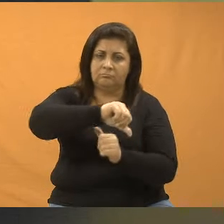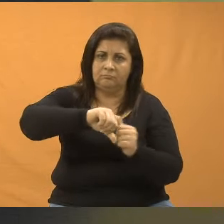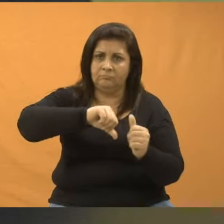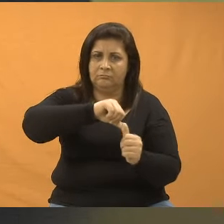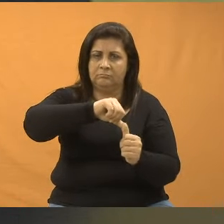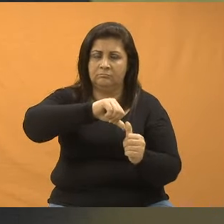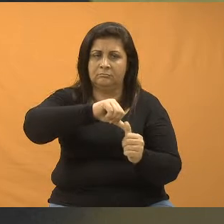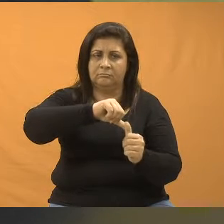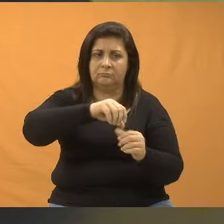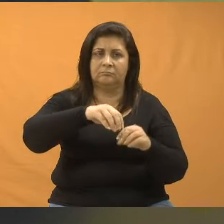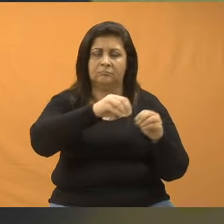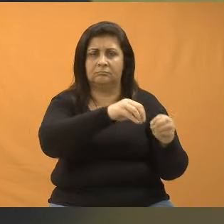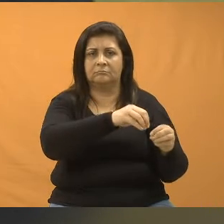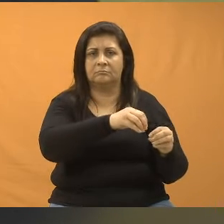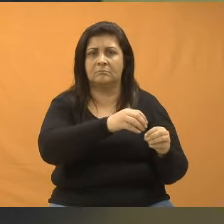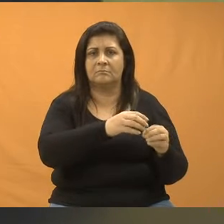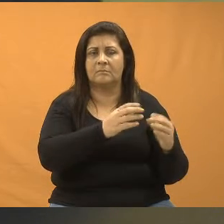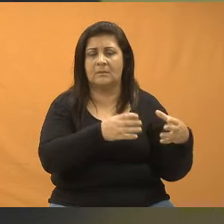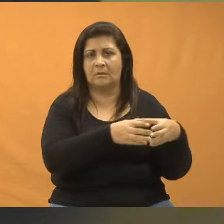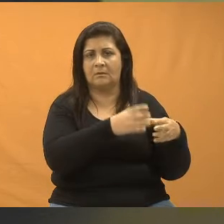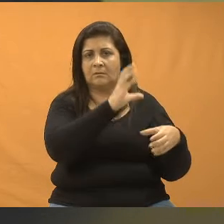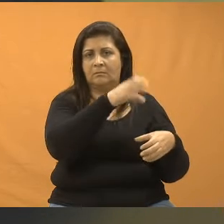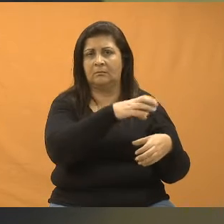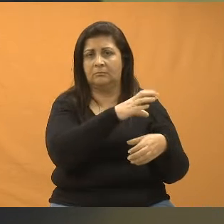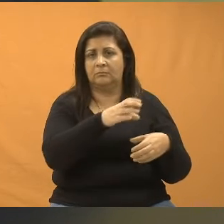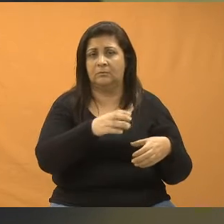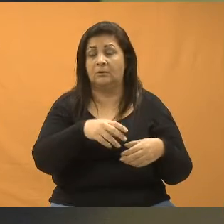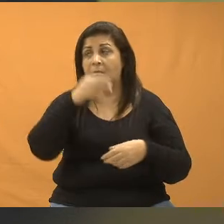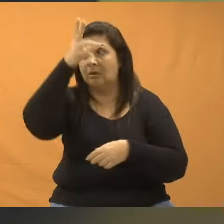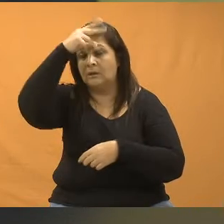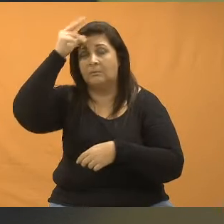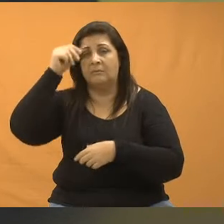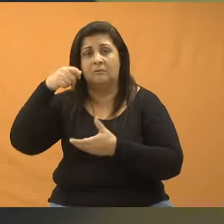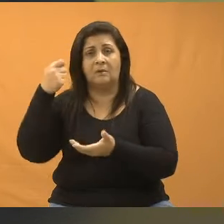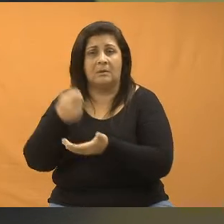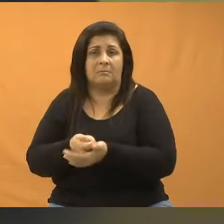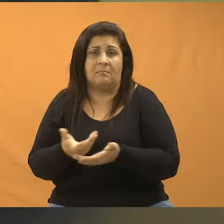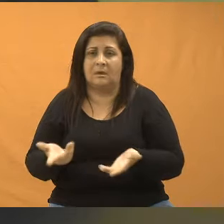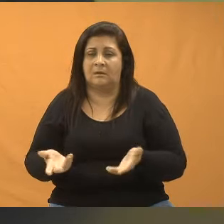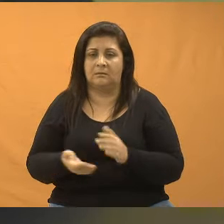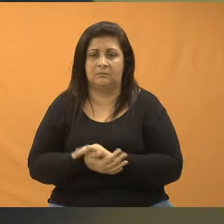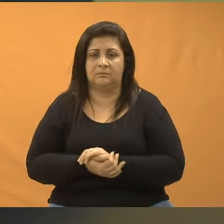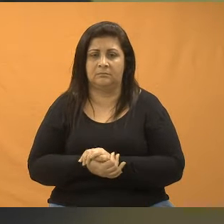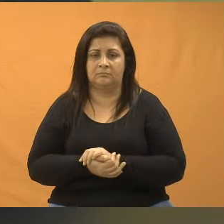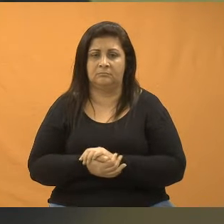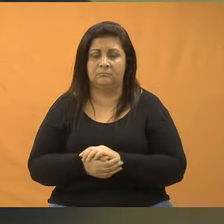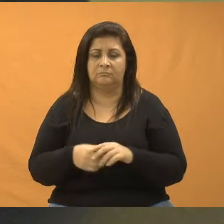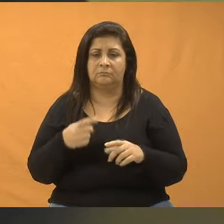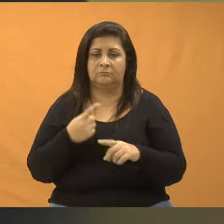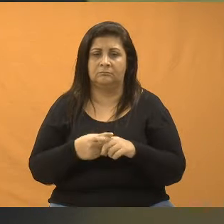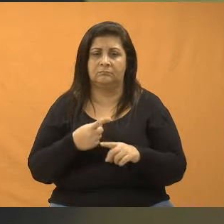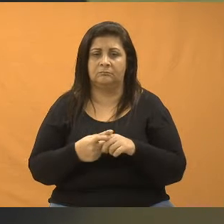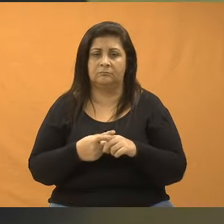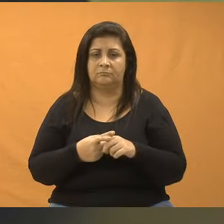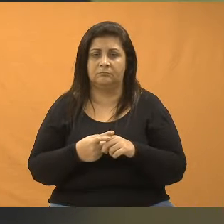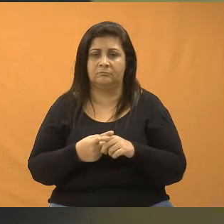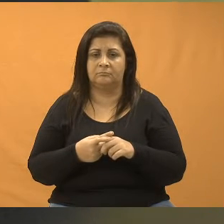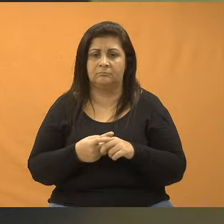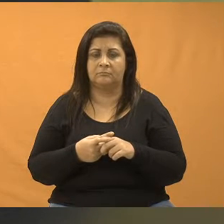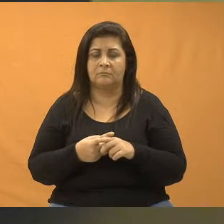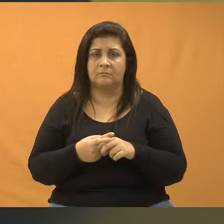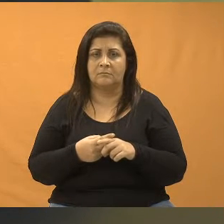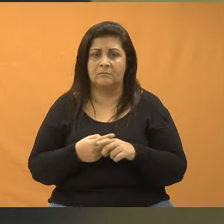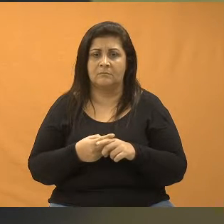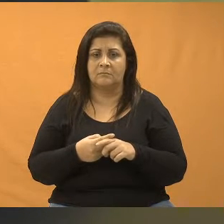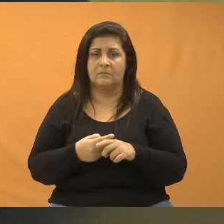Irmandade, a Prefeitura tem que assumir essa dívida, e essa dívida foi contraída, grande parte, no período que a Prefeitura